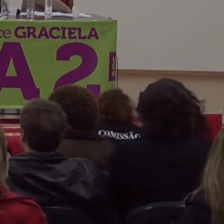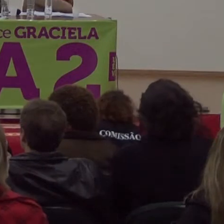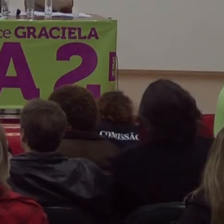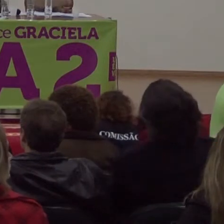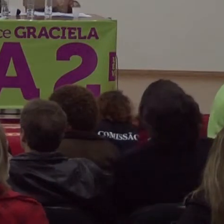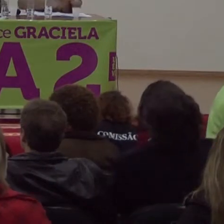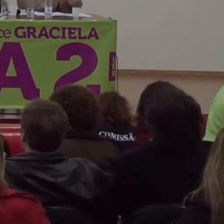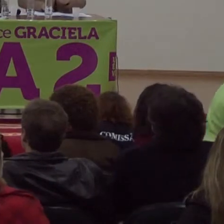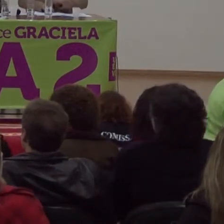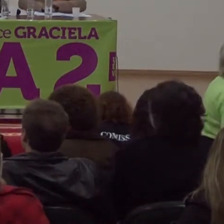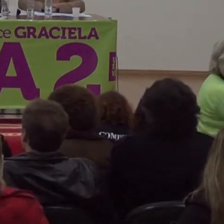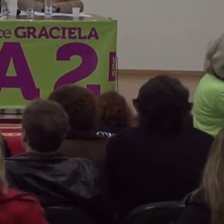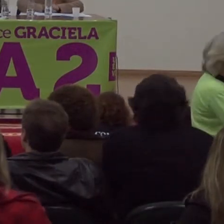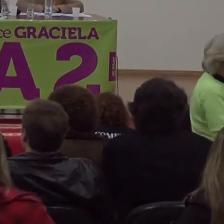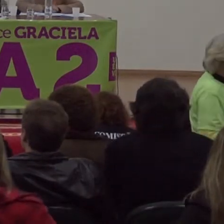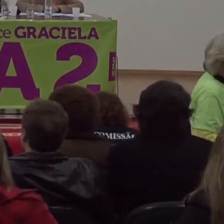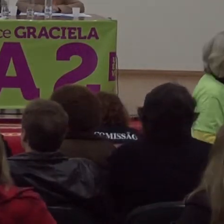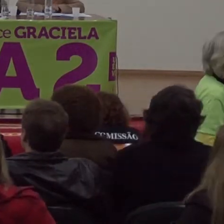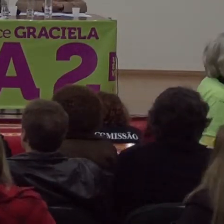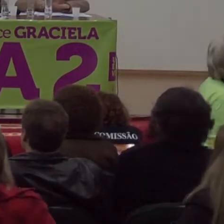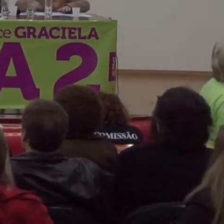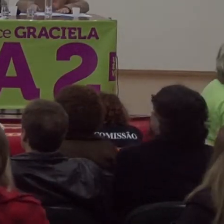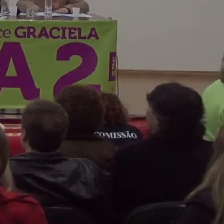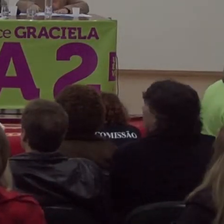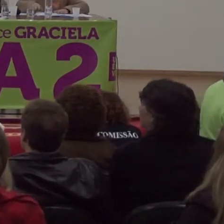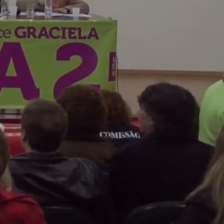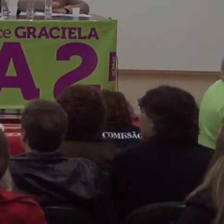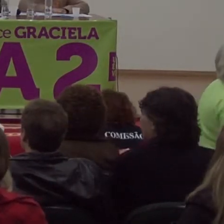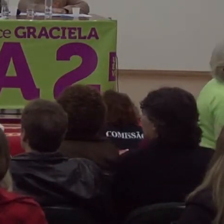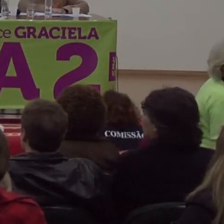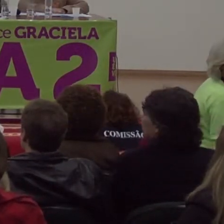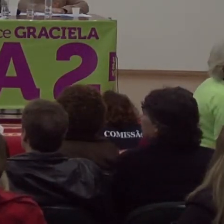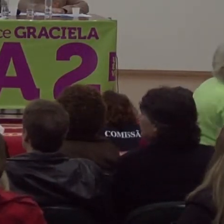Atenção, vamos dar início ao segundo bloco.